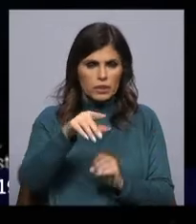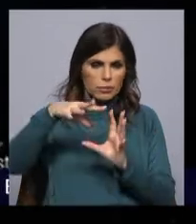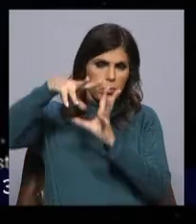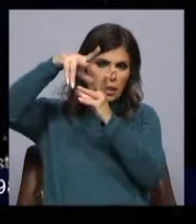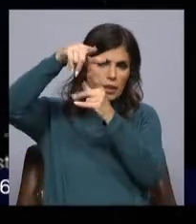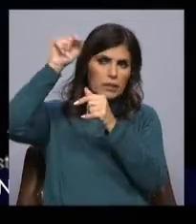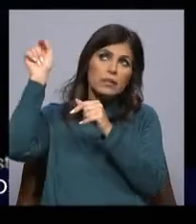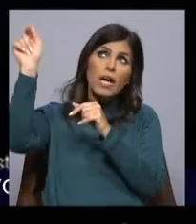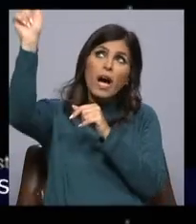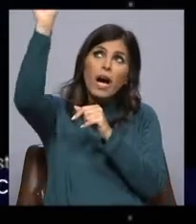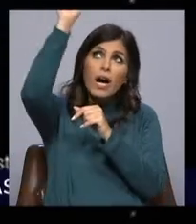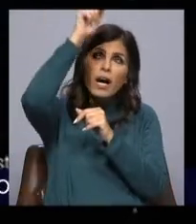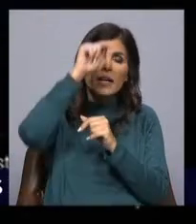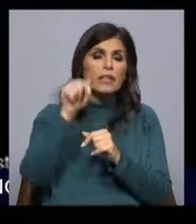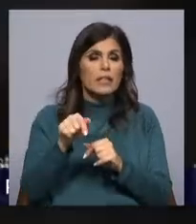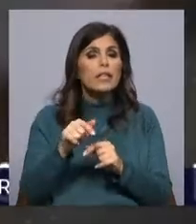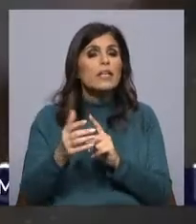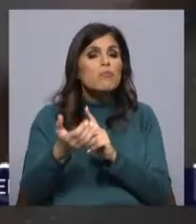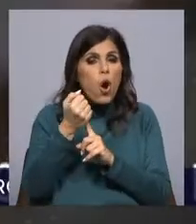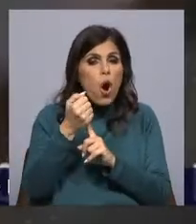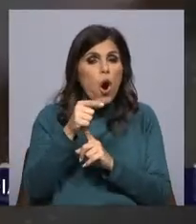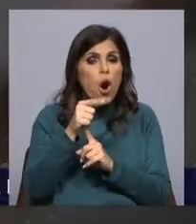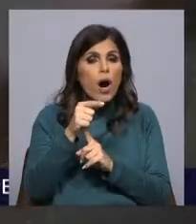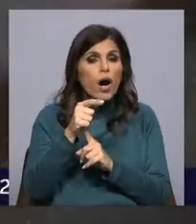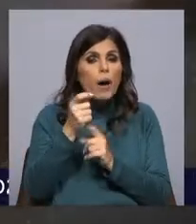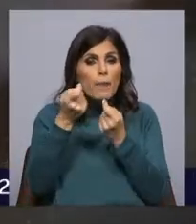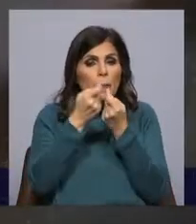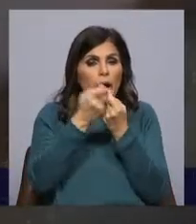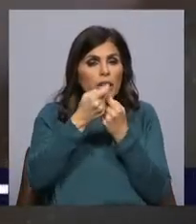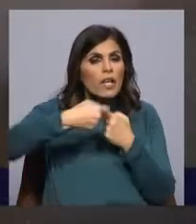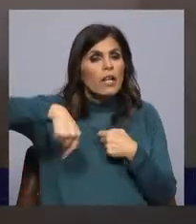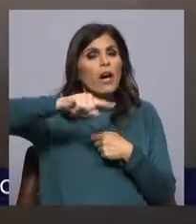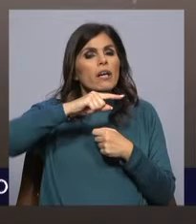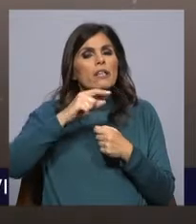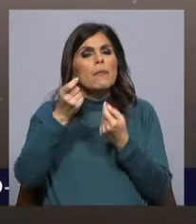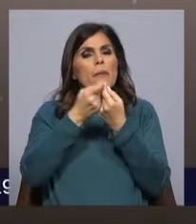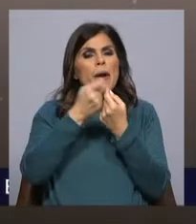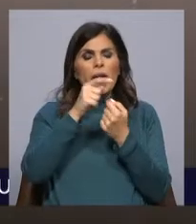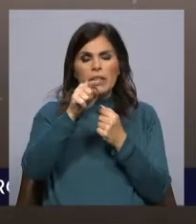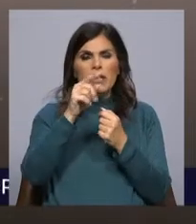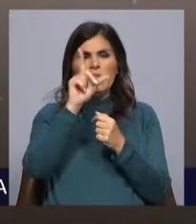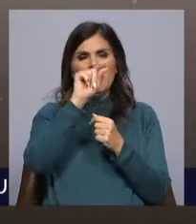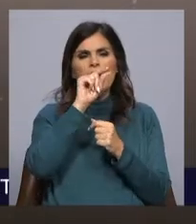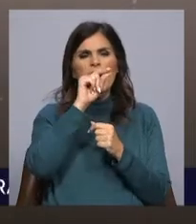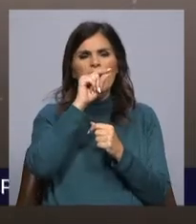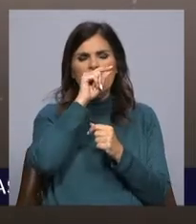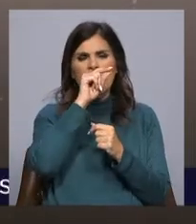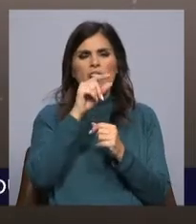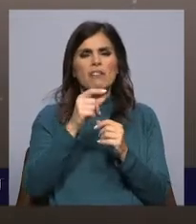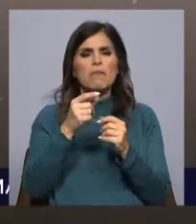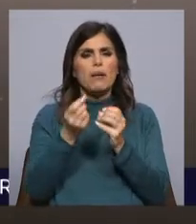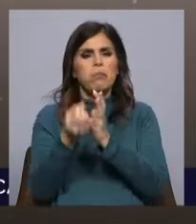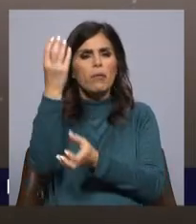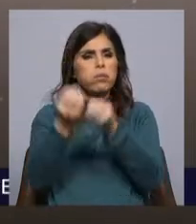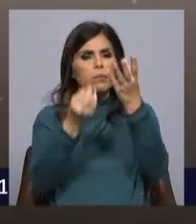pela nossa Via Láctea. E estes até foram encontrados relativamente próximos de nós, relativamente próximos até de uma grande maternidade